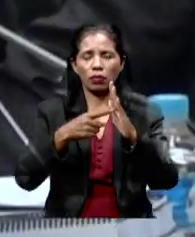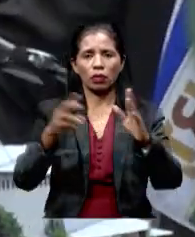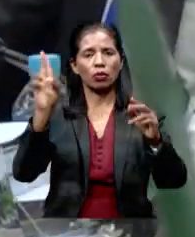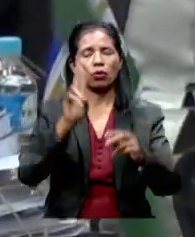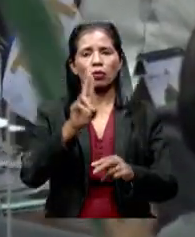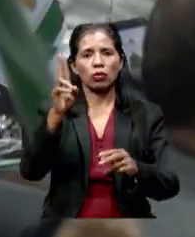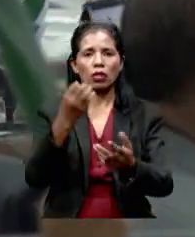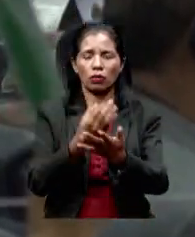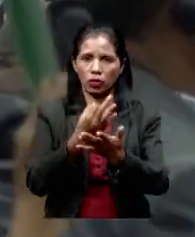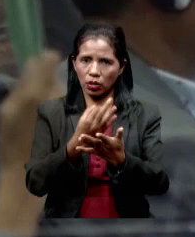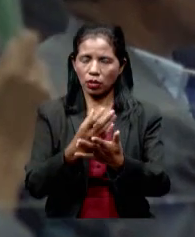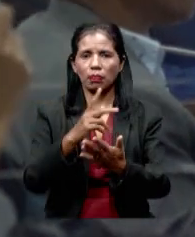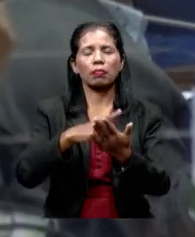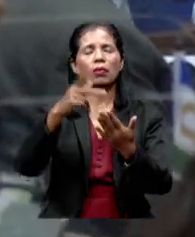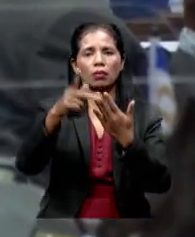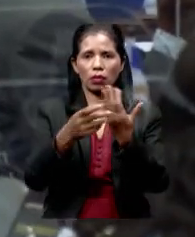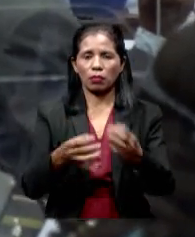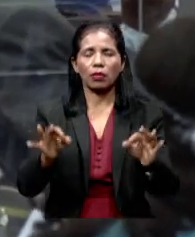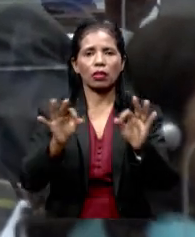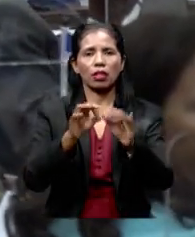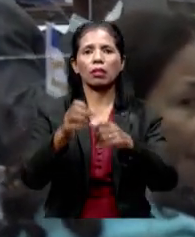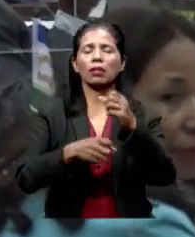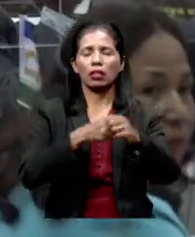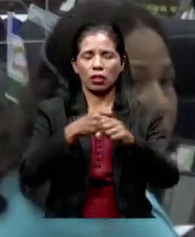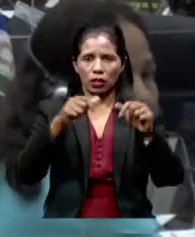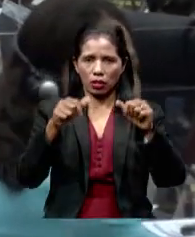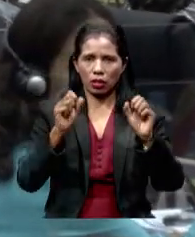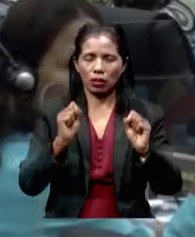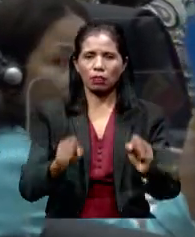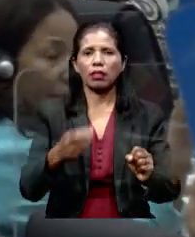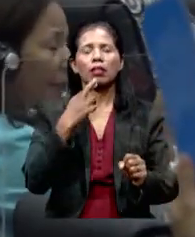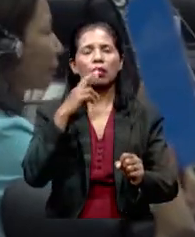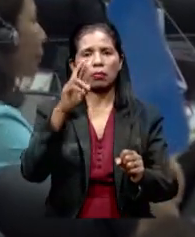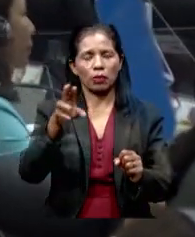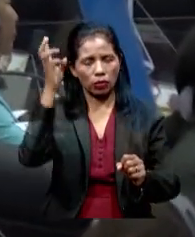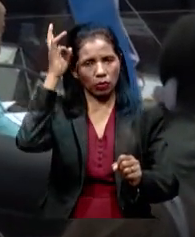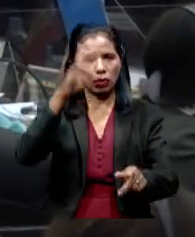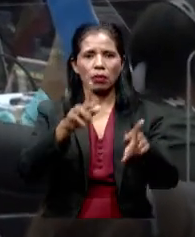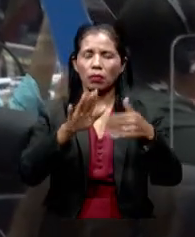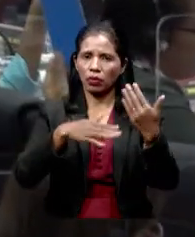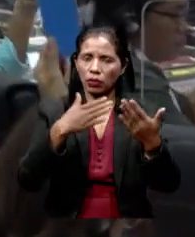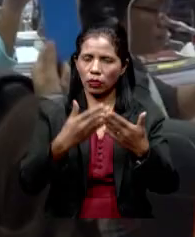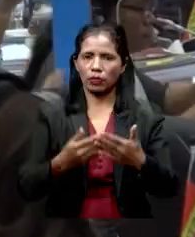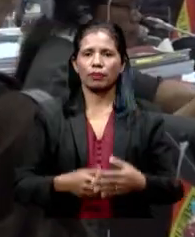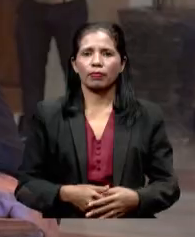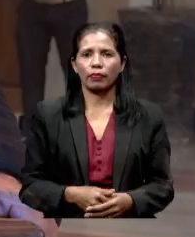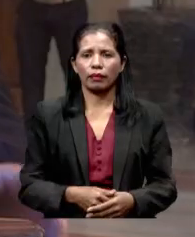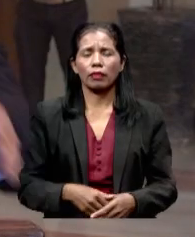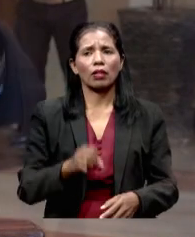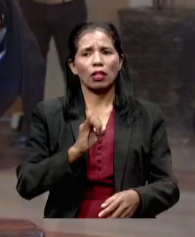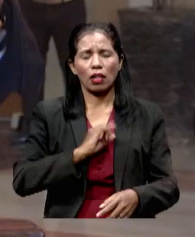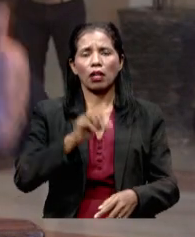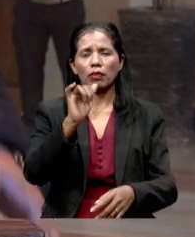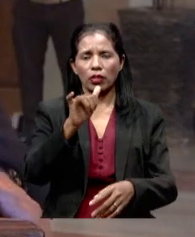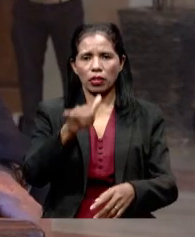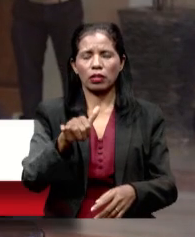orçamento refere para programa prioridade Tinané, no Rodi Bele responde preocupação povo Nian durante NEM. Eu concordo,